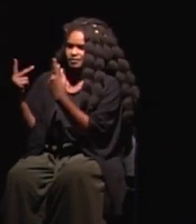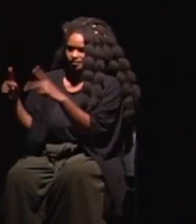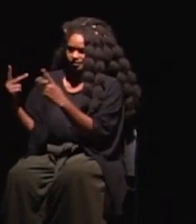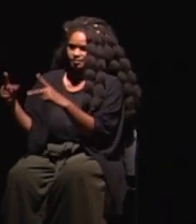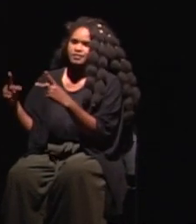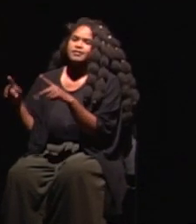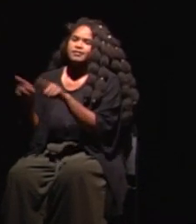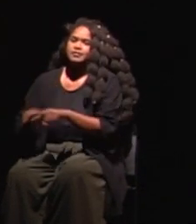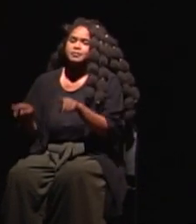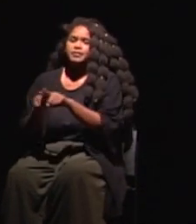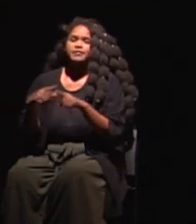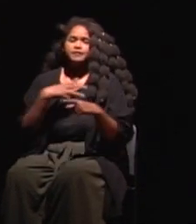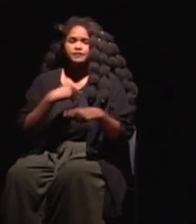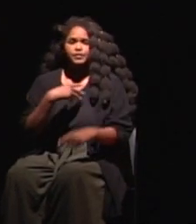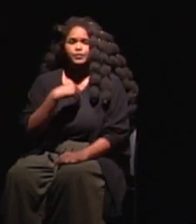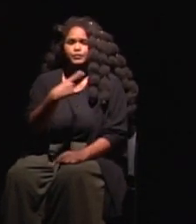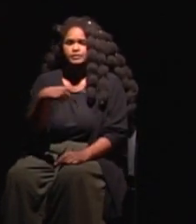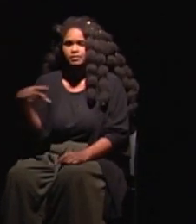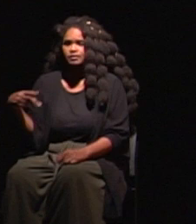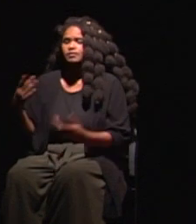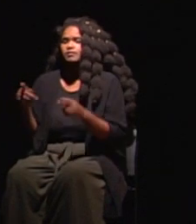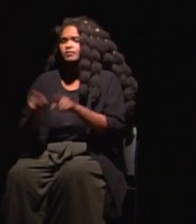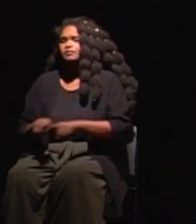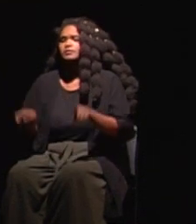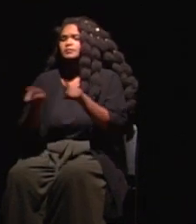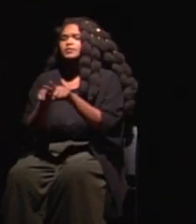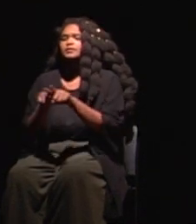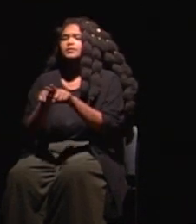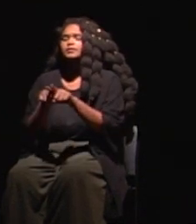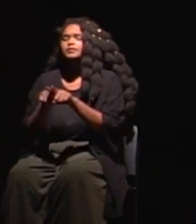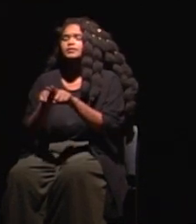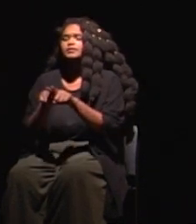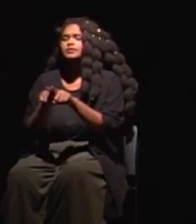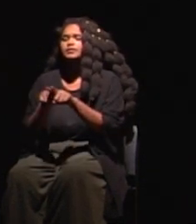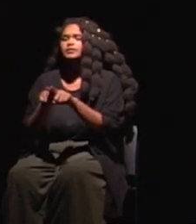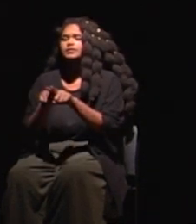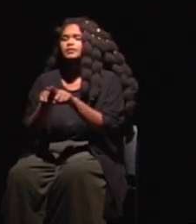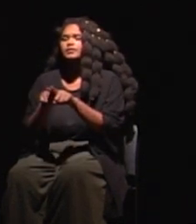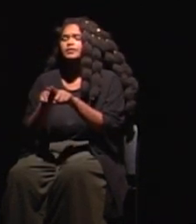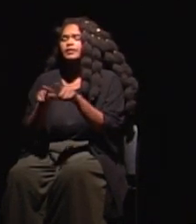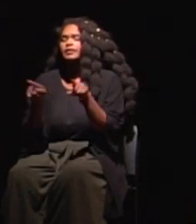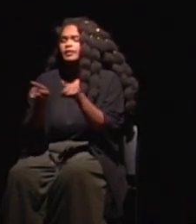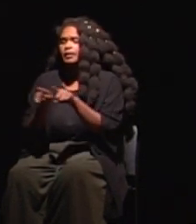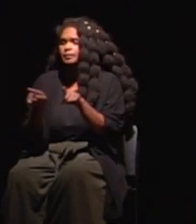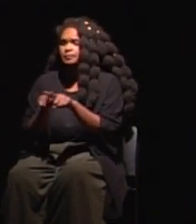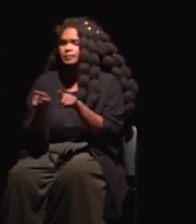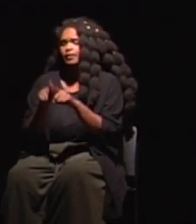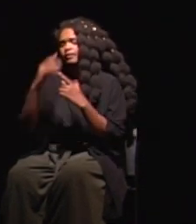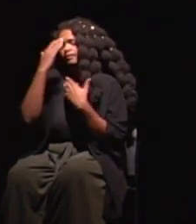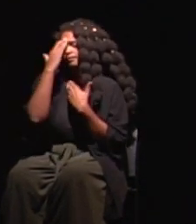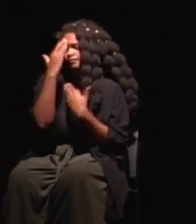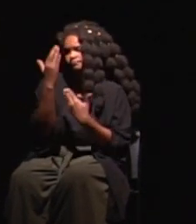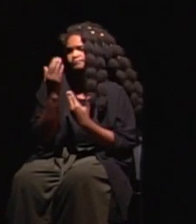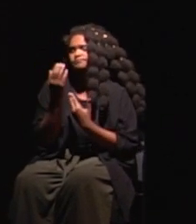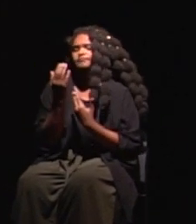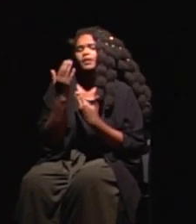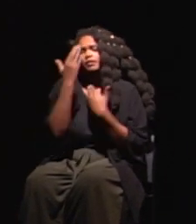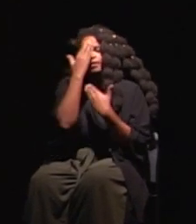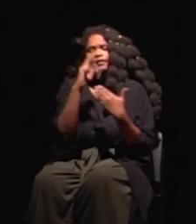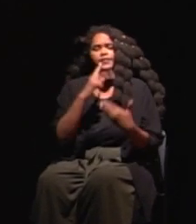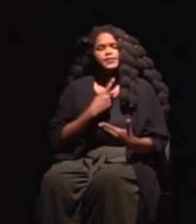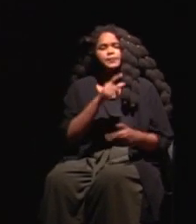com os seus filhos, assim como de vos expressar a minha gratidão e reconhecimento às